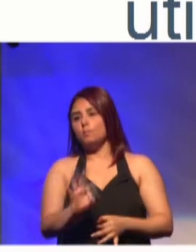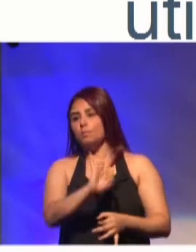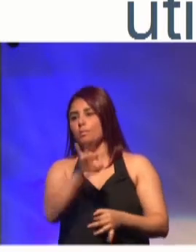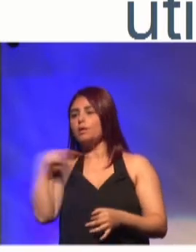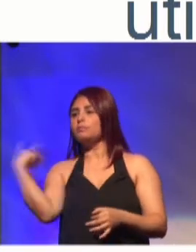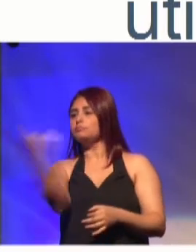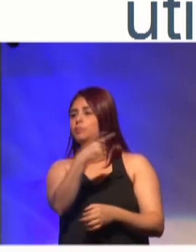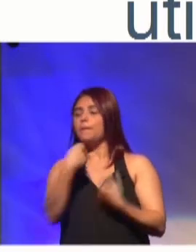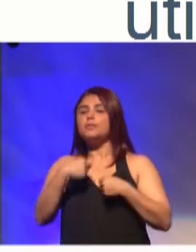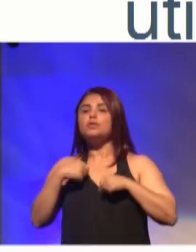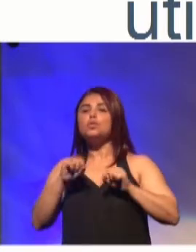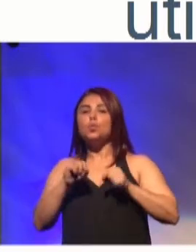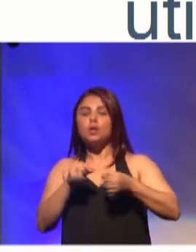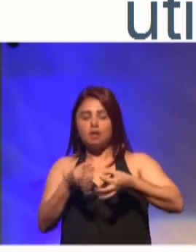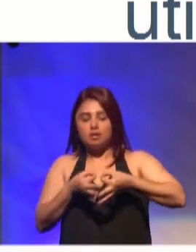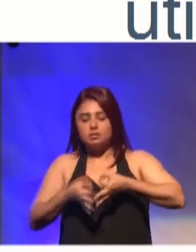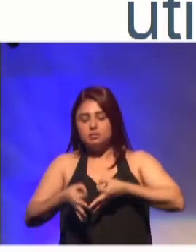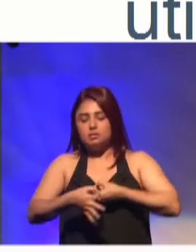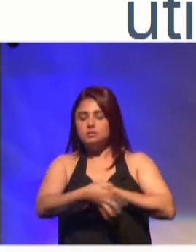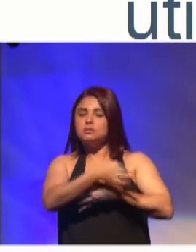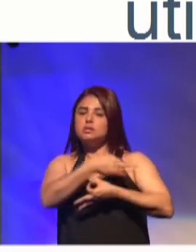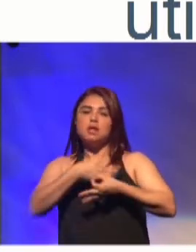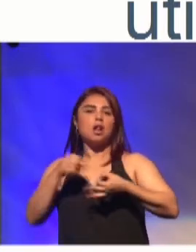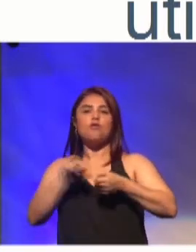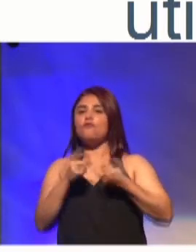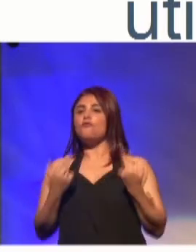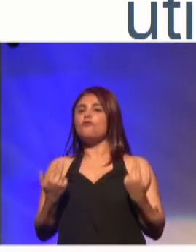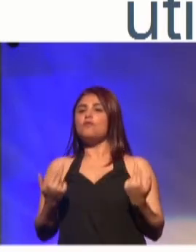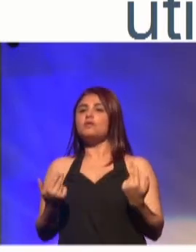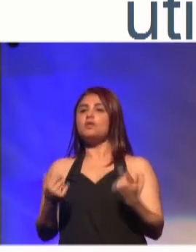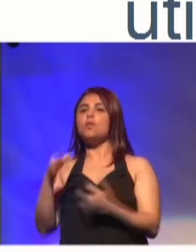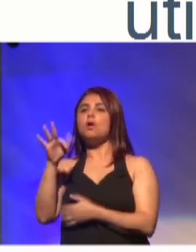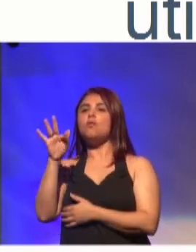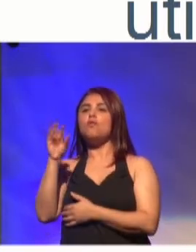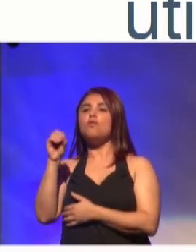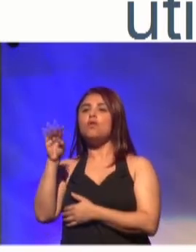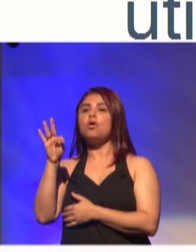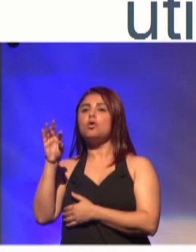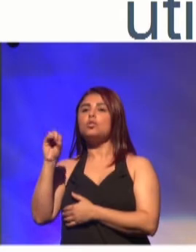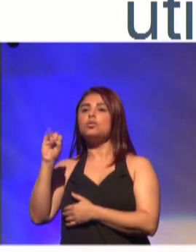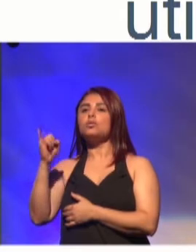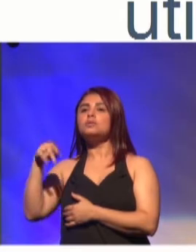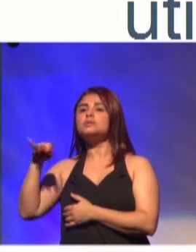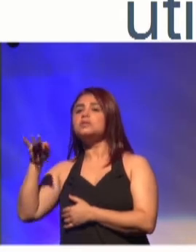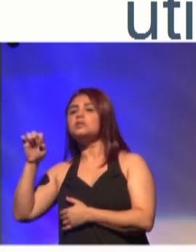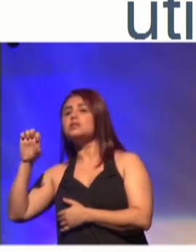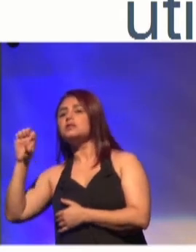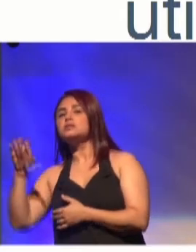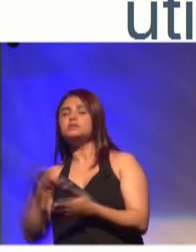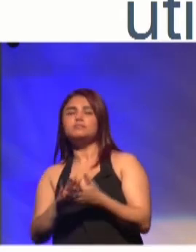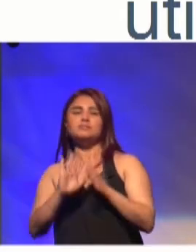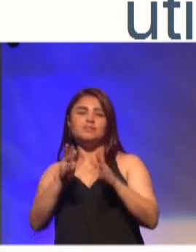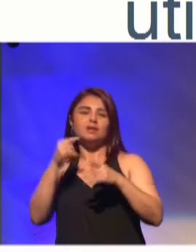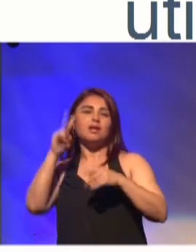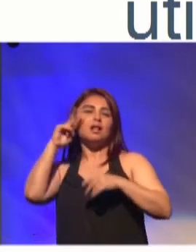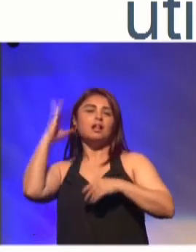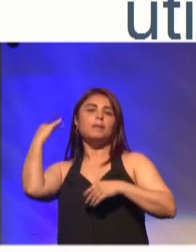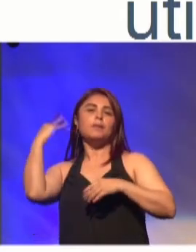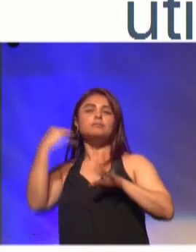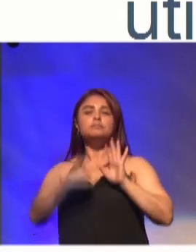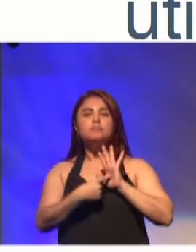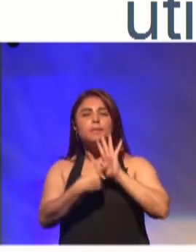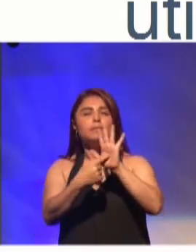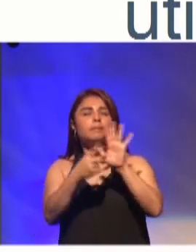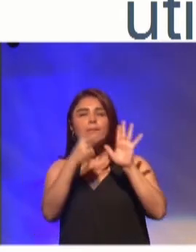As nossas células fazem algo parecido com a fotossíntese. Aqueles mecanismos que eu mostrei lá no começo